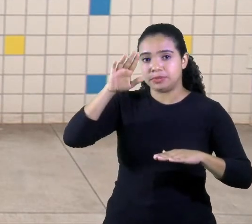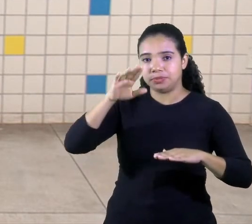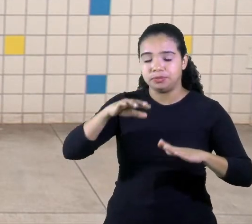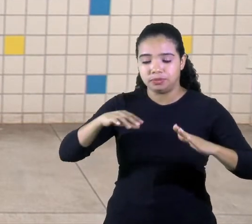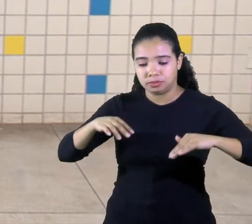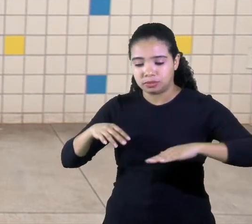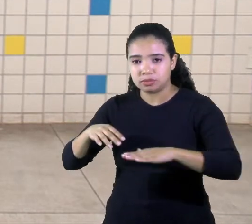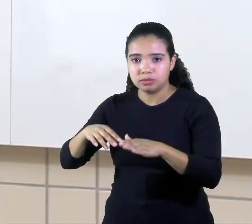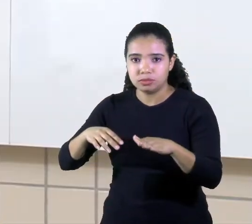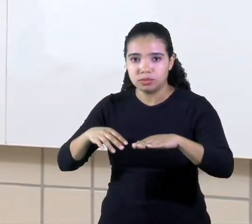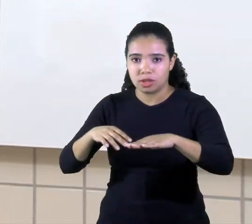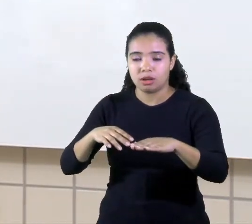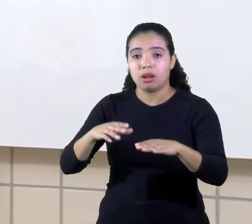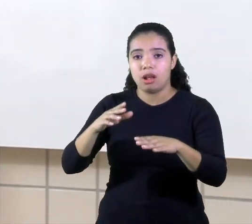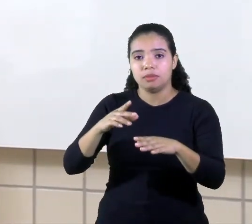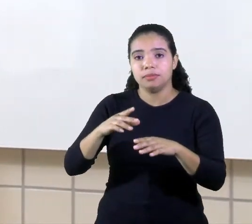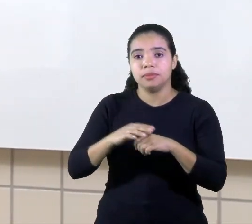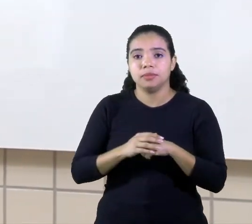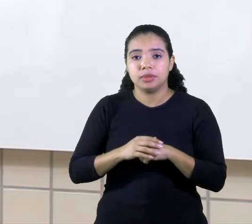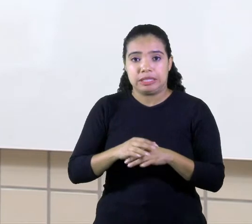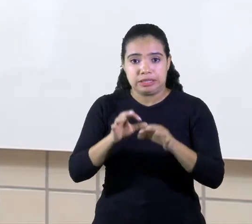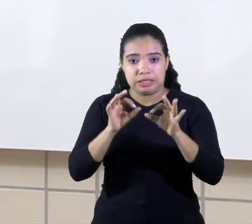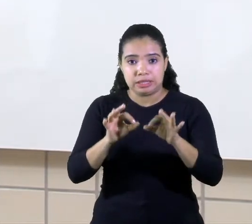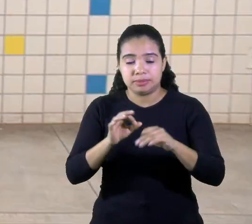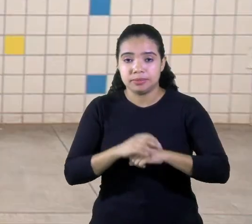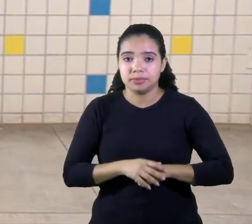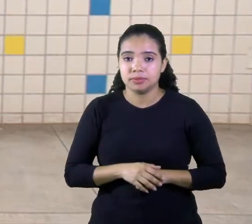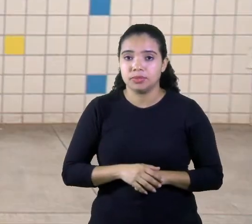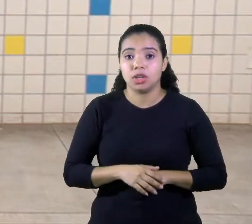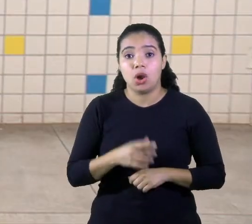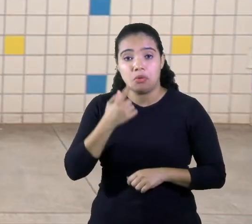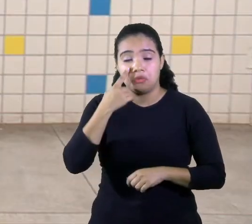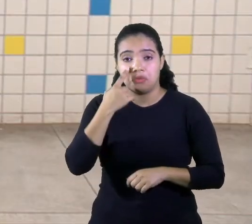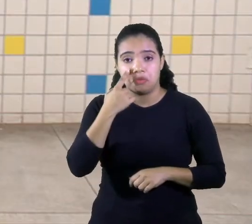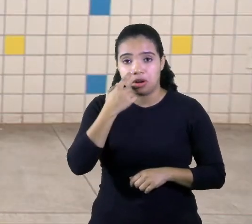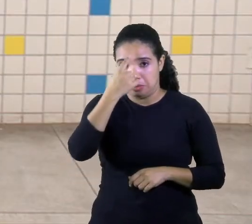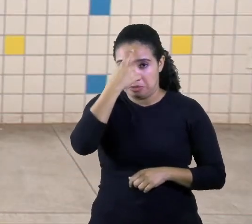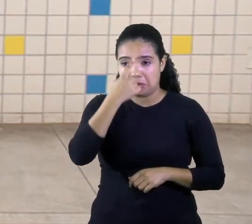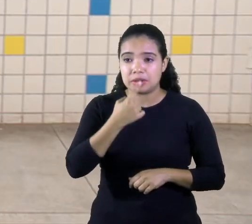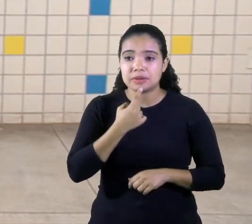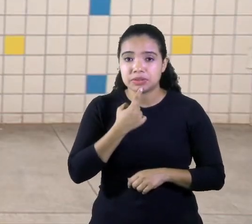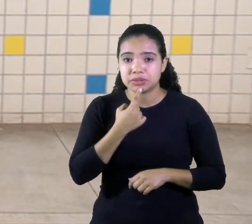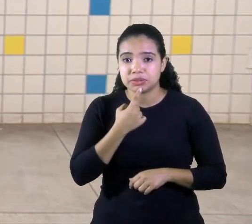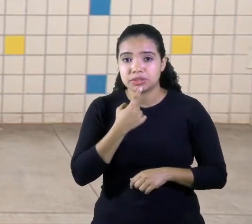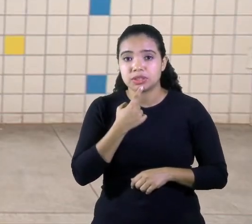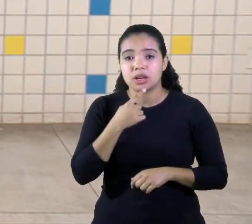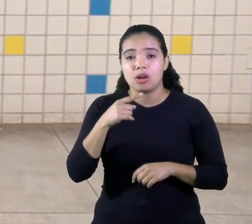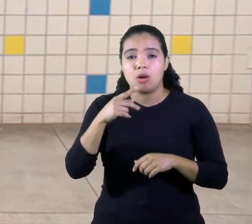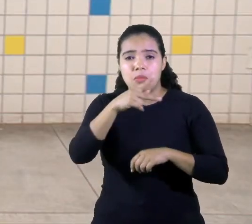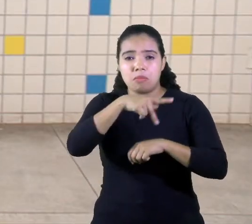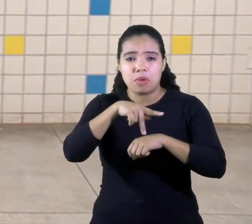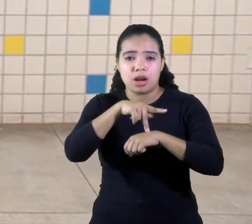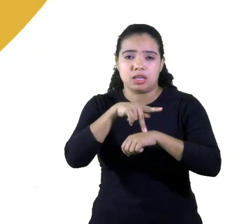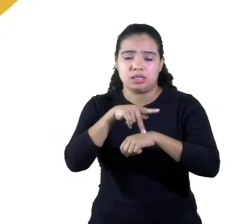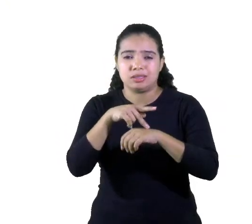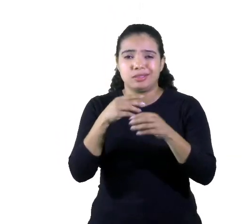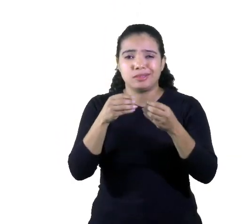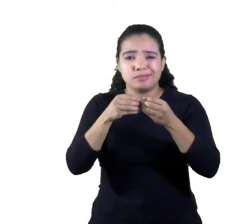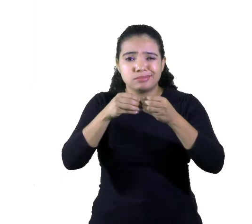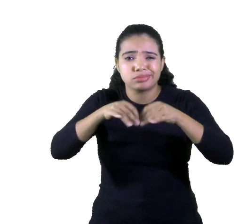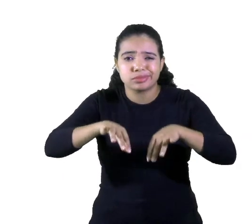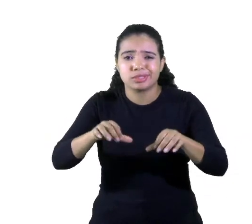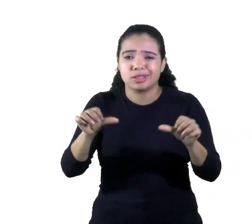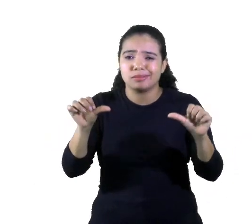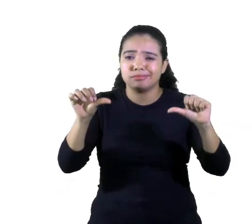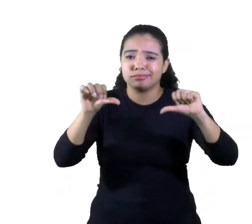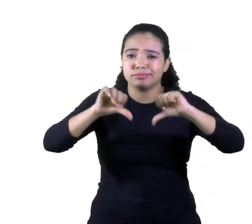certo? Vamos lá? Aqui no mapa nós temos um país despedaçado. Após a guerra,